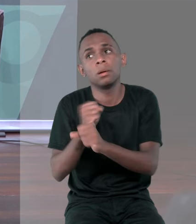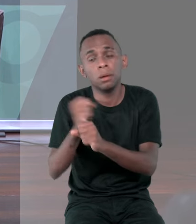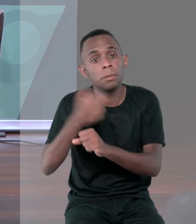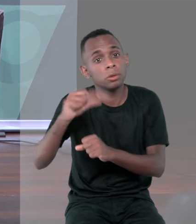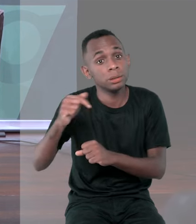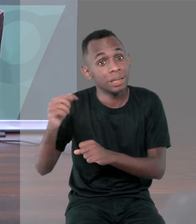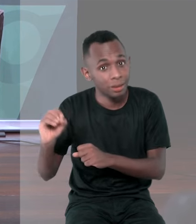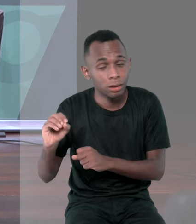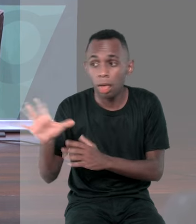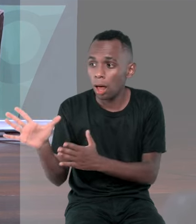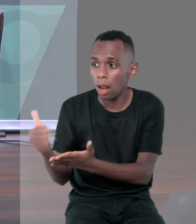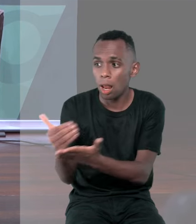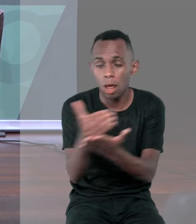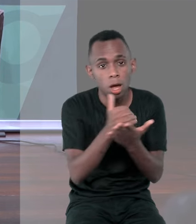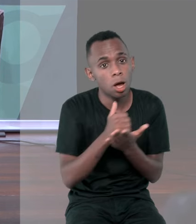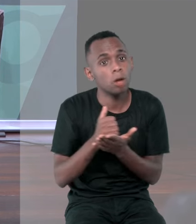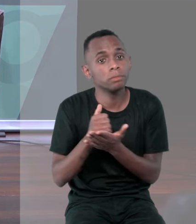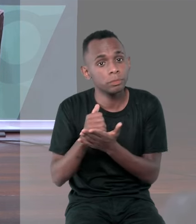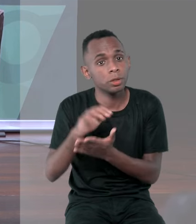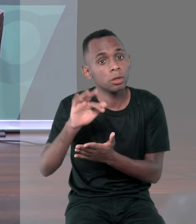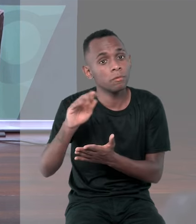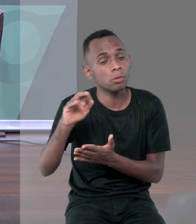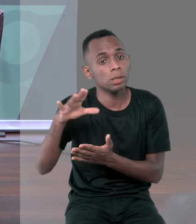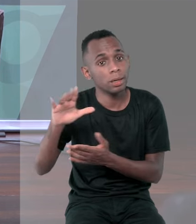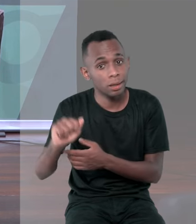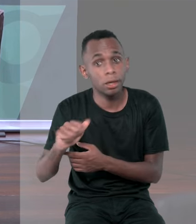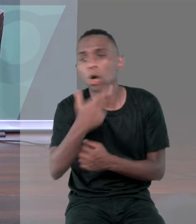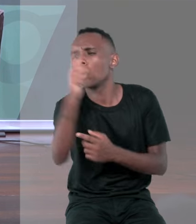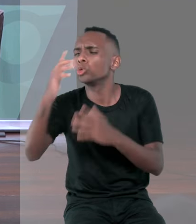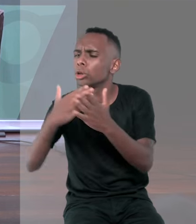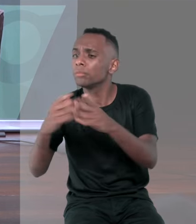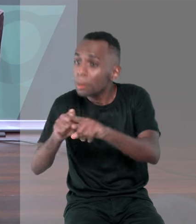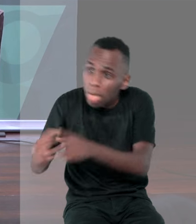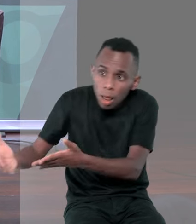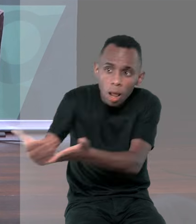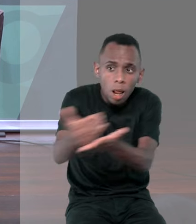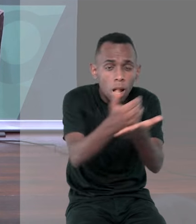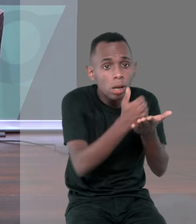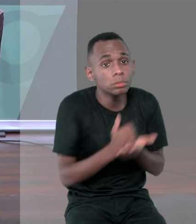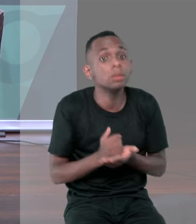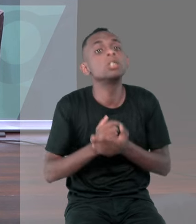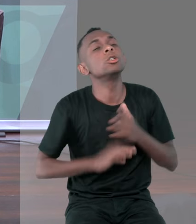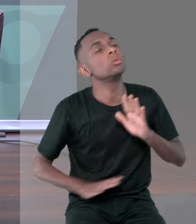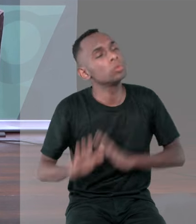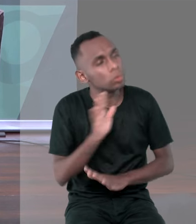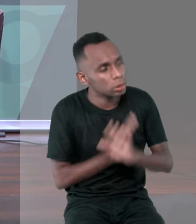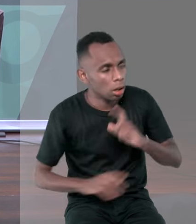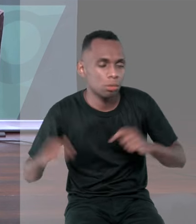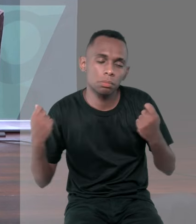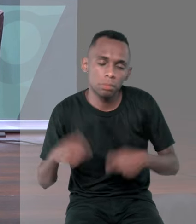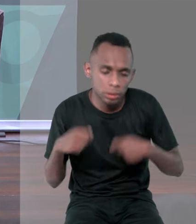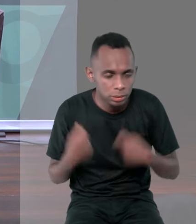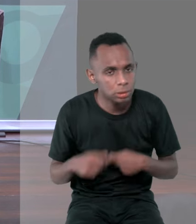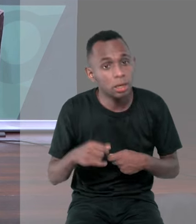teve a recolha dos livros do Rubem Fonseca e de outros livros também. Então, a gente precisa tomar muito cuidado